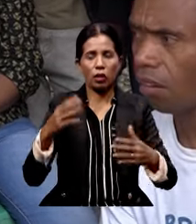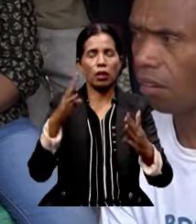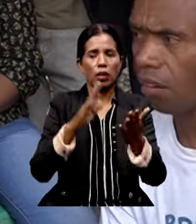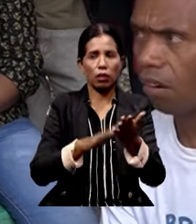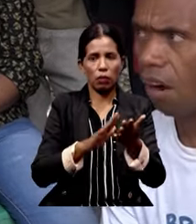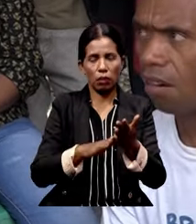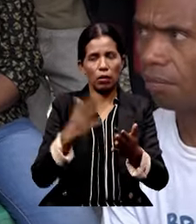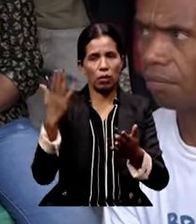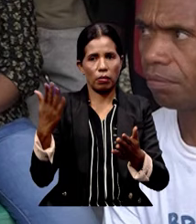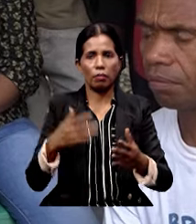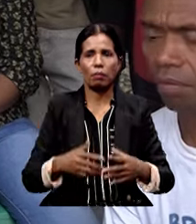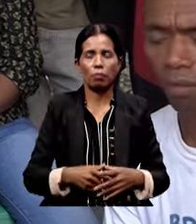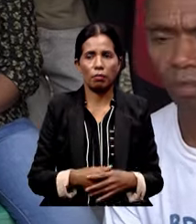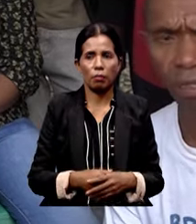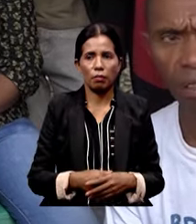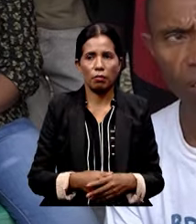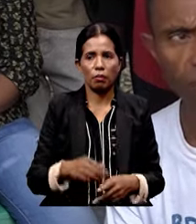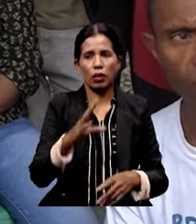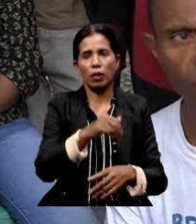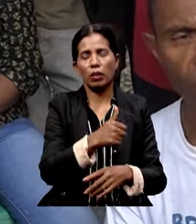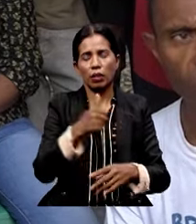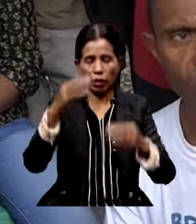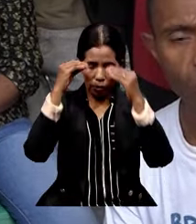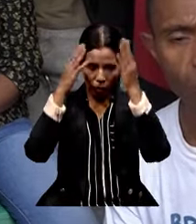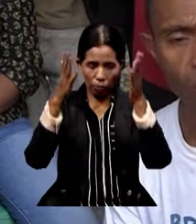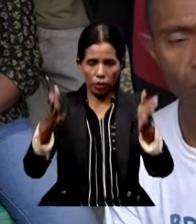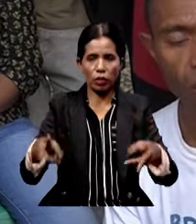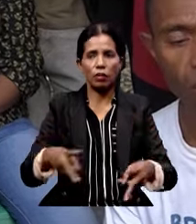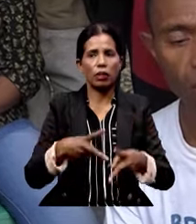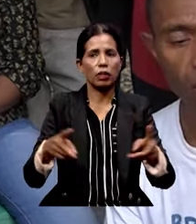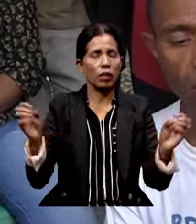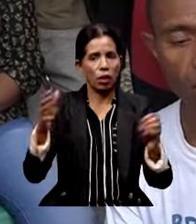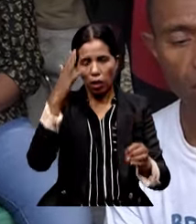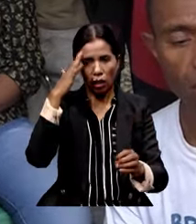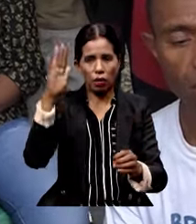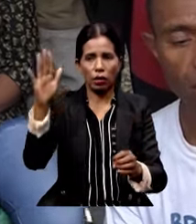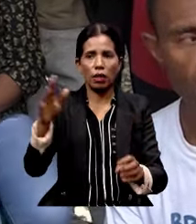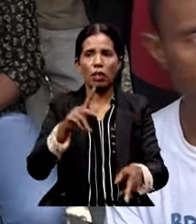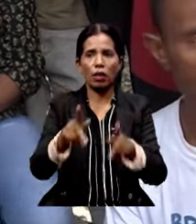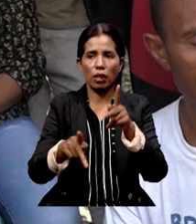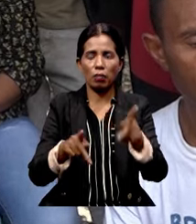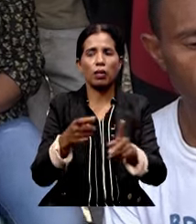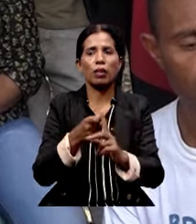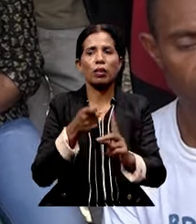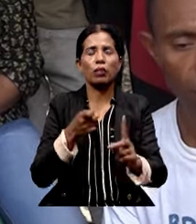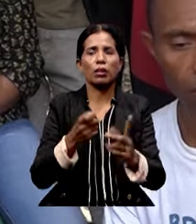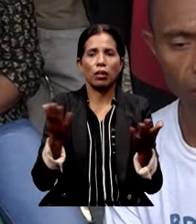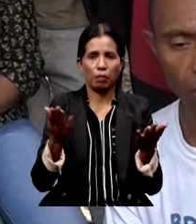refere. Nosira professores voluntários mos la coinese emane mai husi